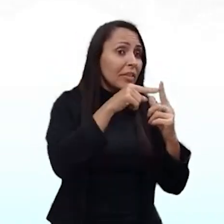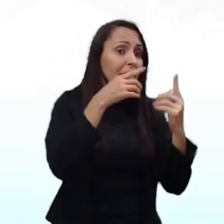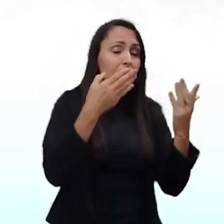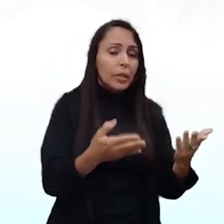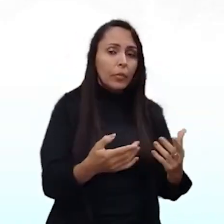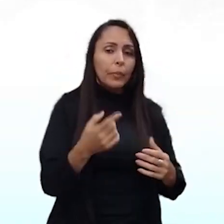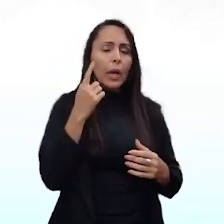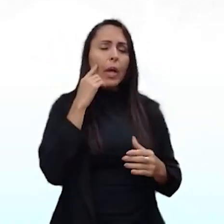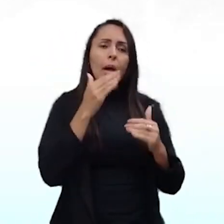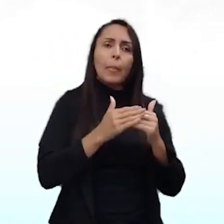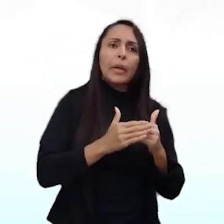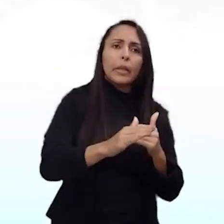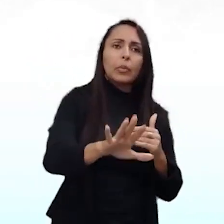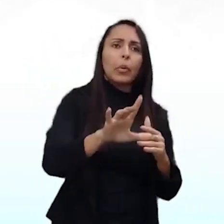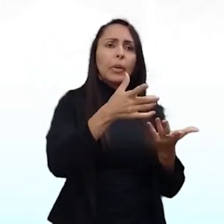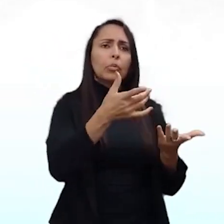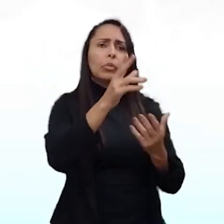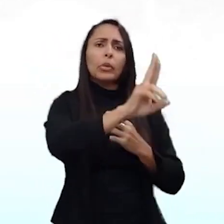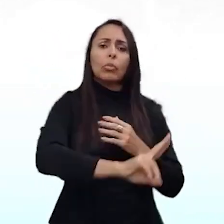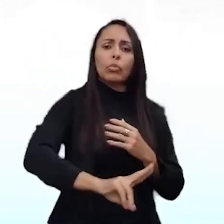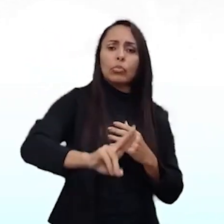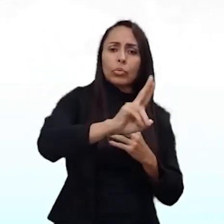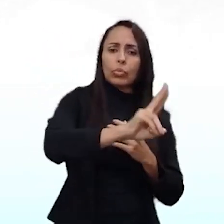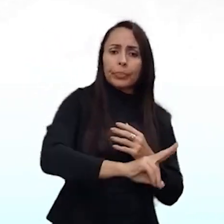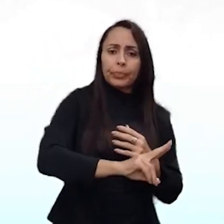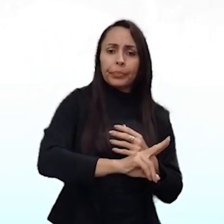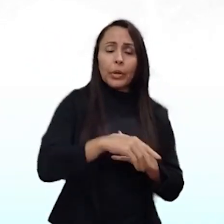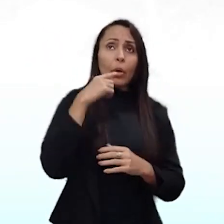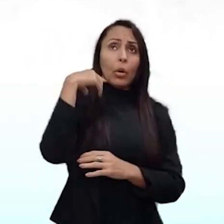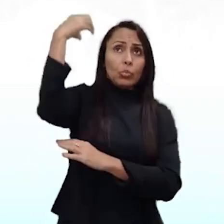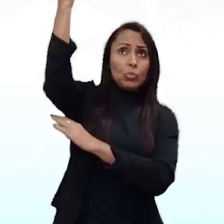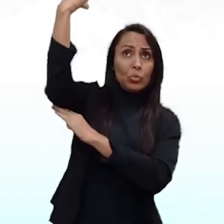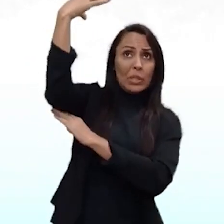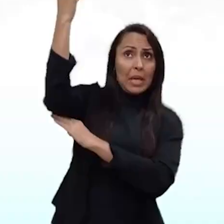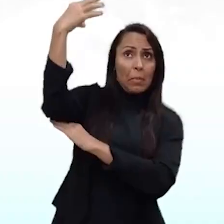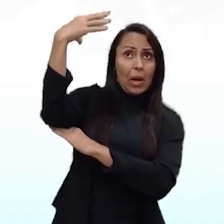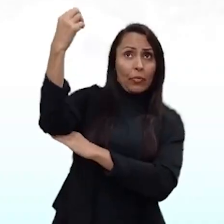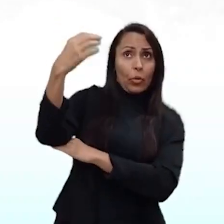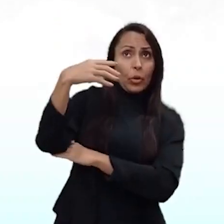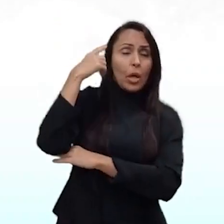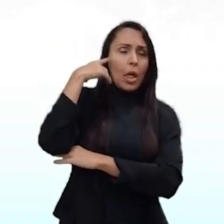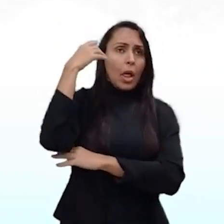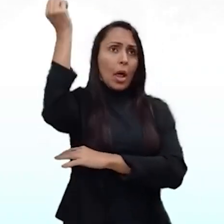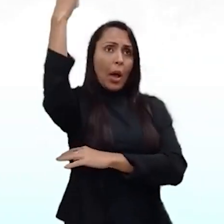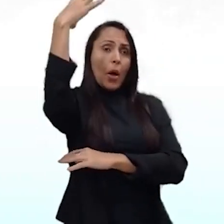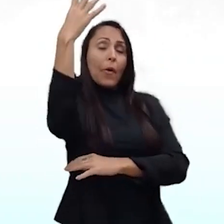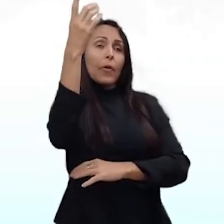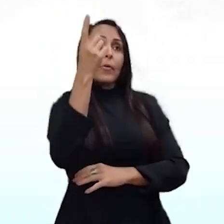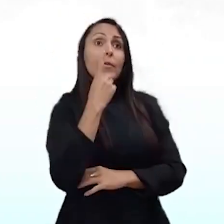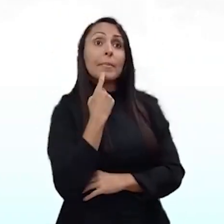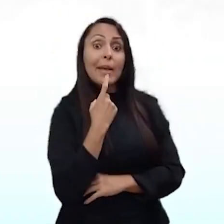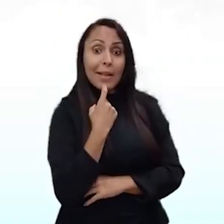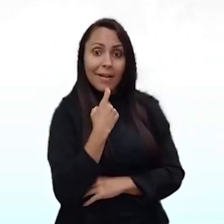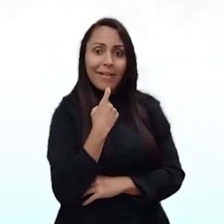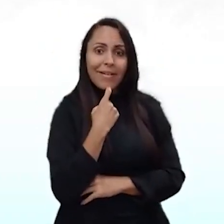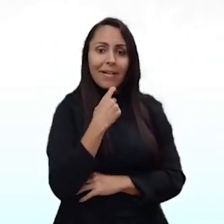A partir do momento que se utiliza, né, no semáforo, a cor vermelha, amarela e